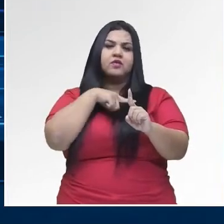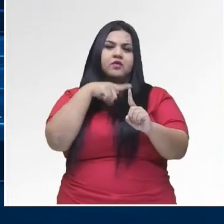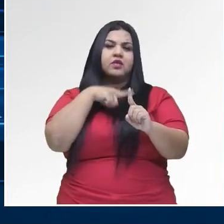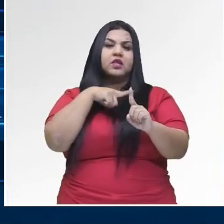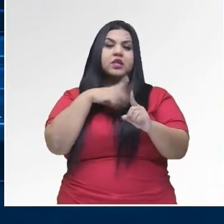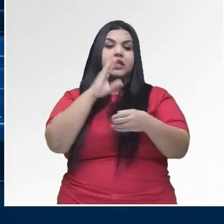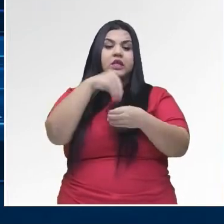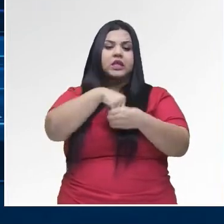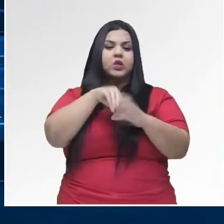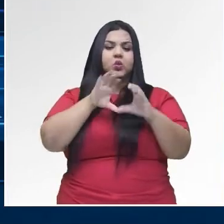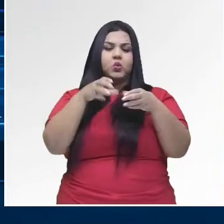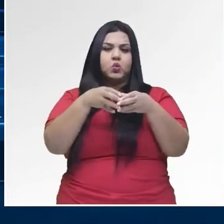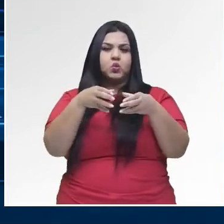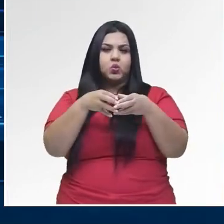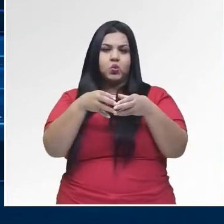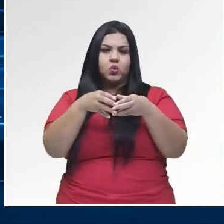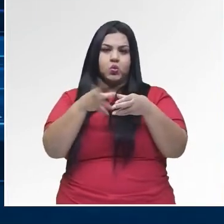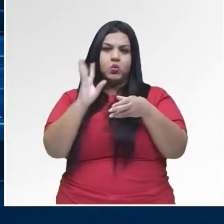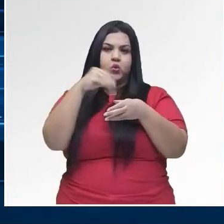de um grupo.